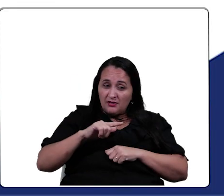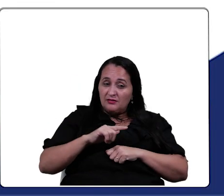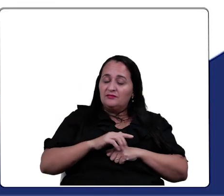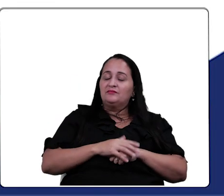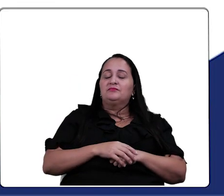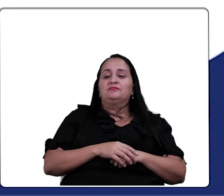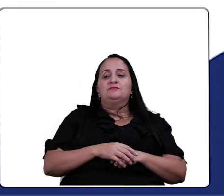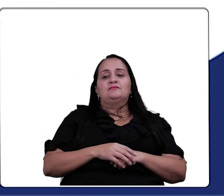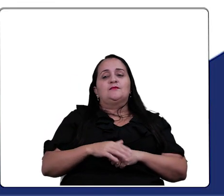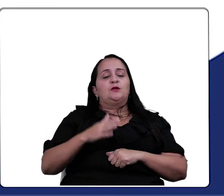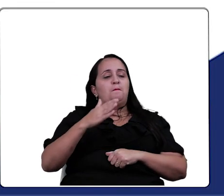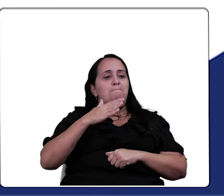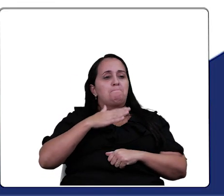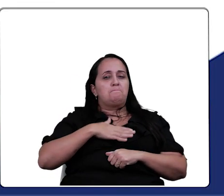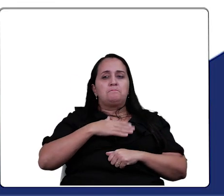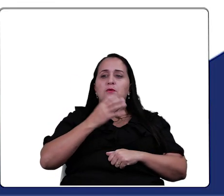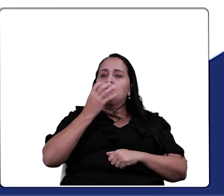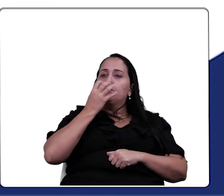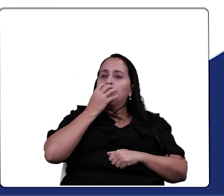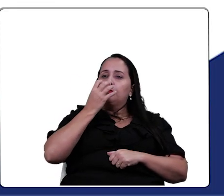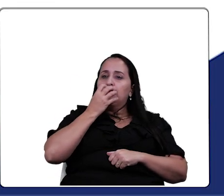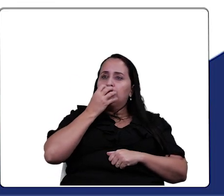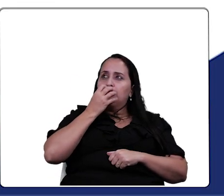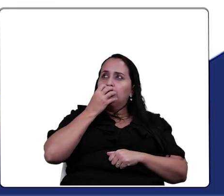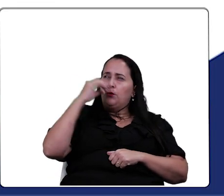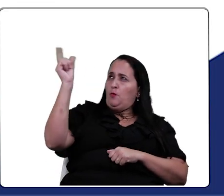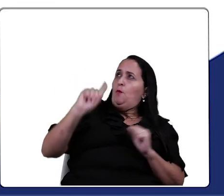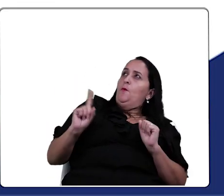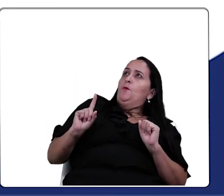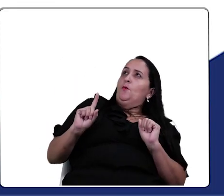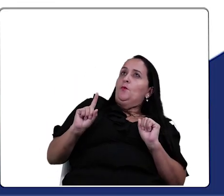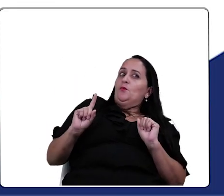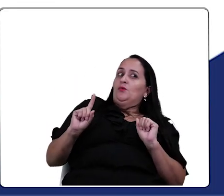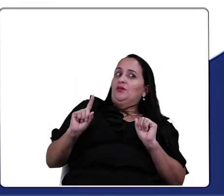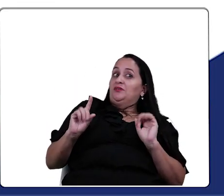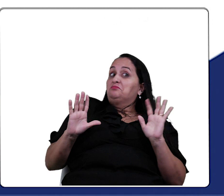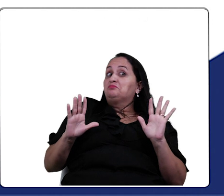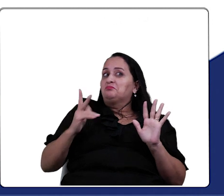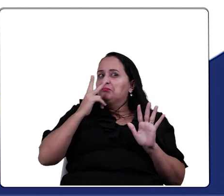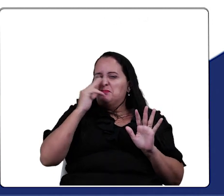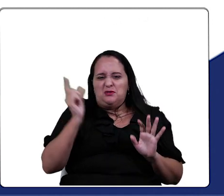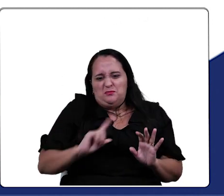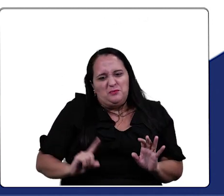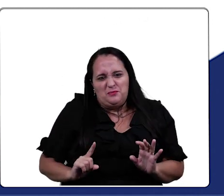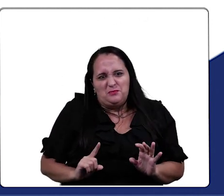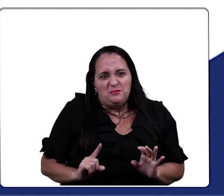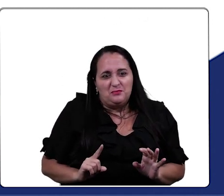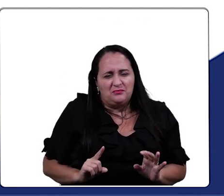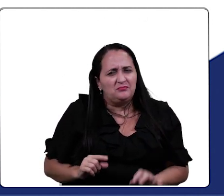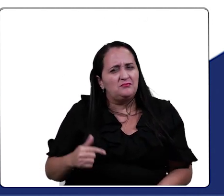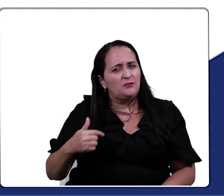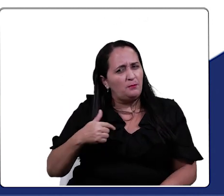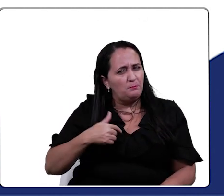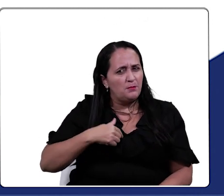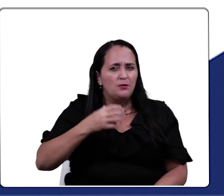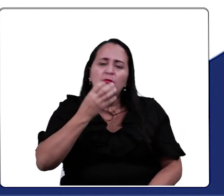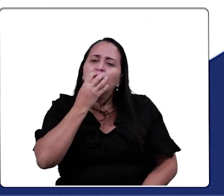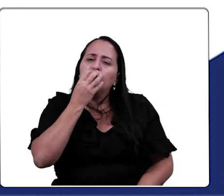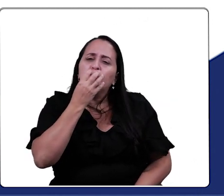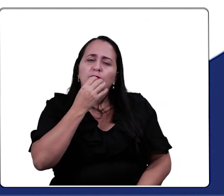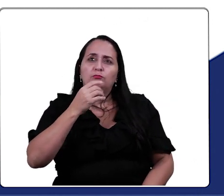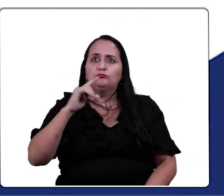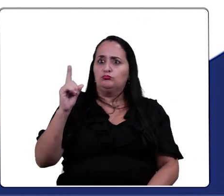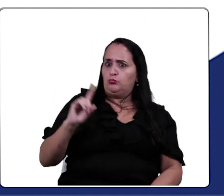O Meu Cachorro Relâmpago é uma poesia de Sérgio Caparelli. O meu cachorro